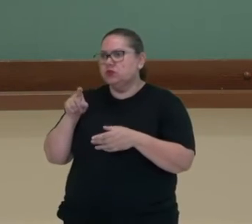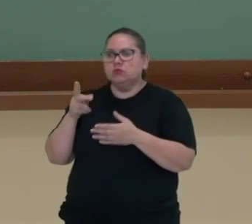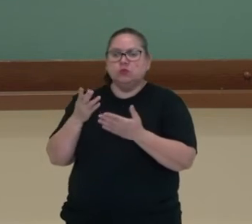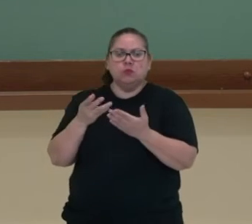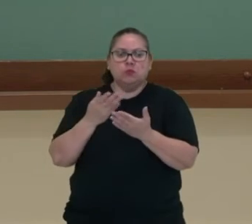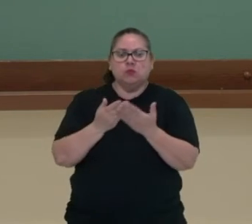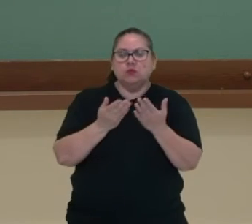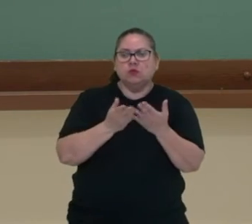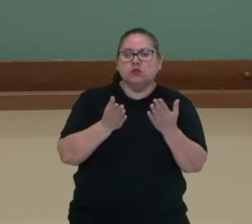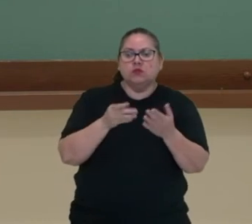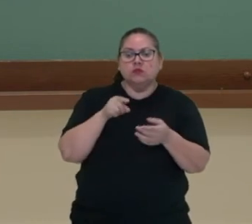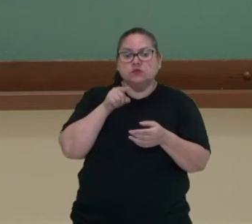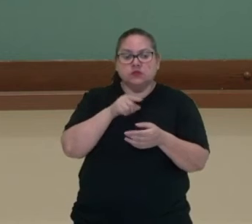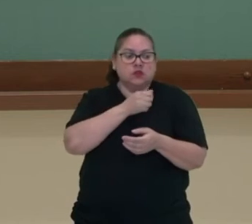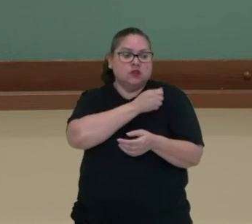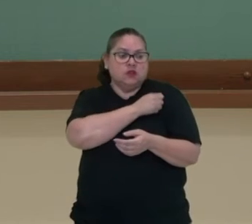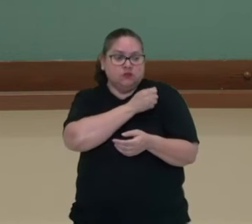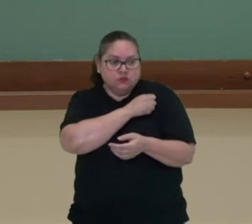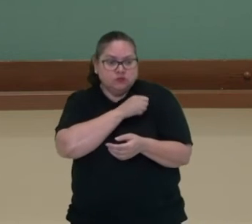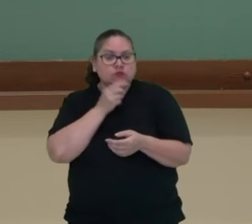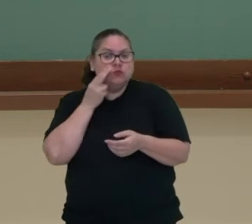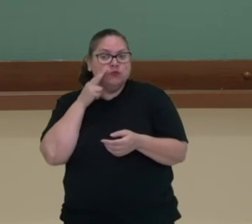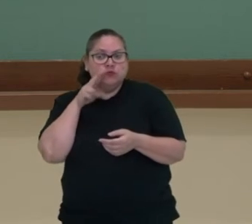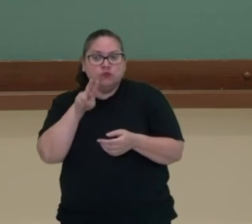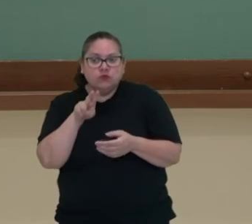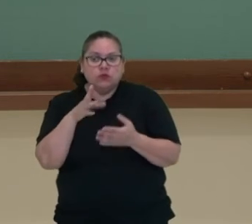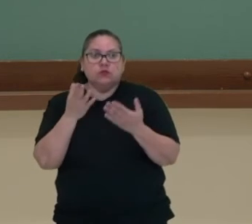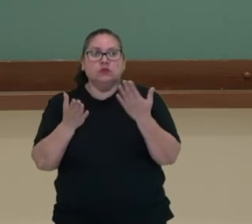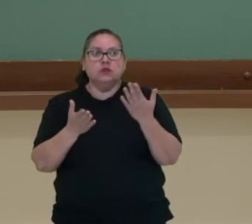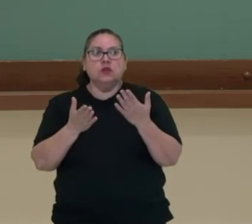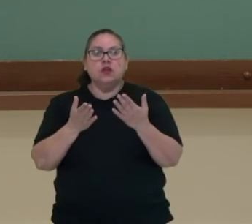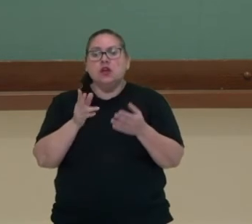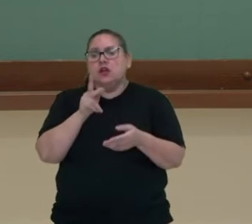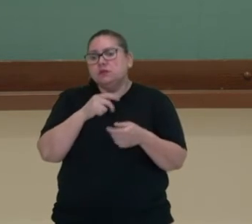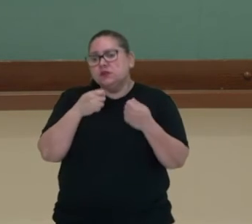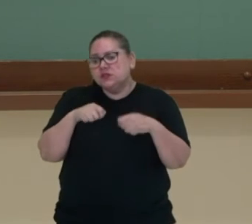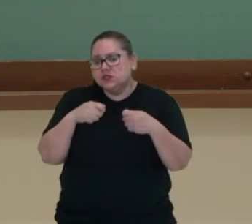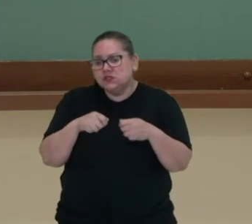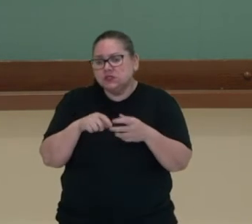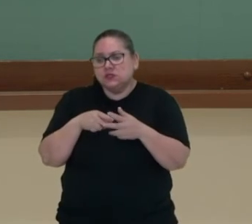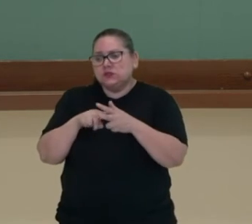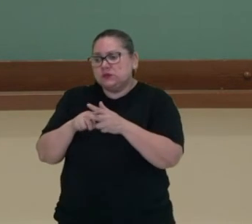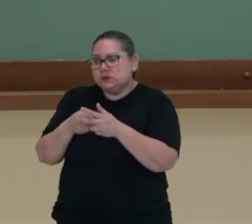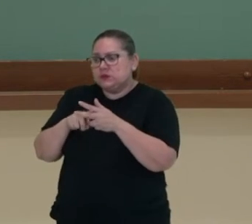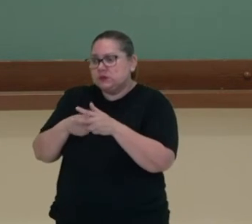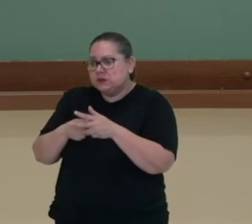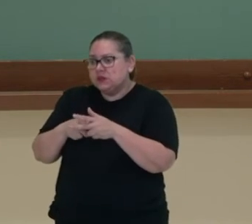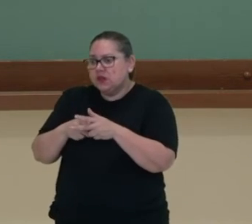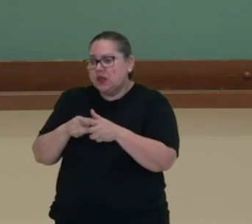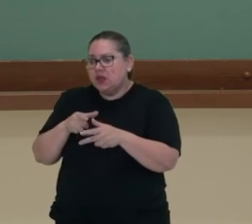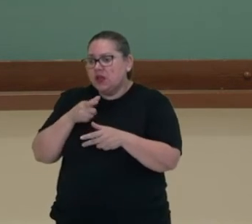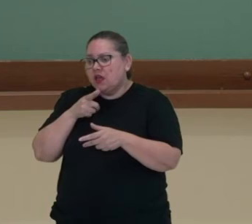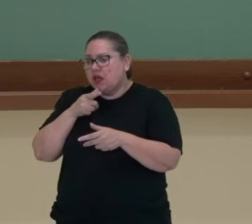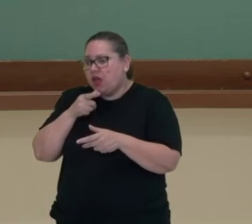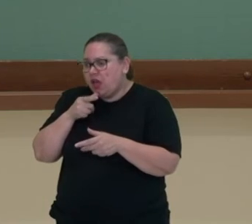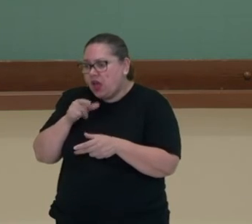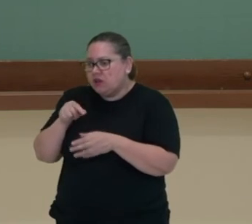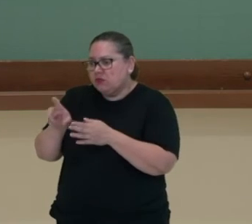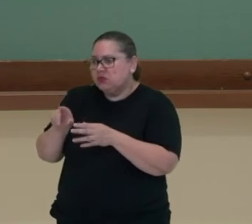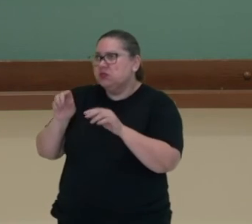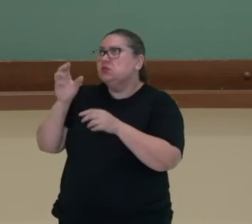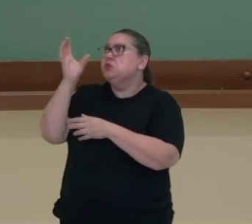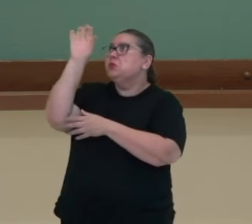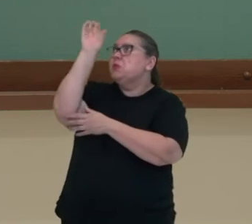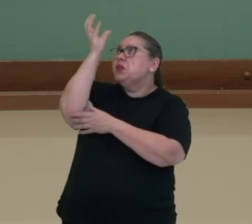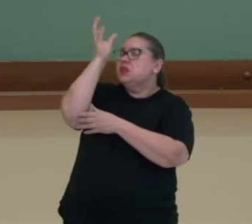não viu, mas que você, aluno, né, aluna, viu essa questão. Ah, precisa fazer a manutenção no bebedouro, na torneira, numa lâmpada.